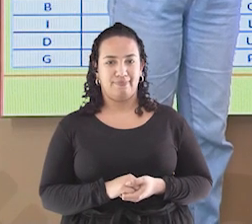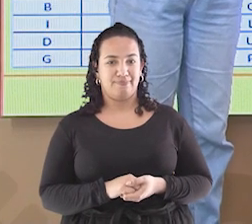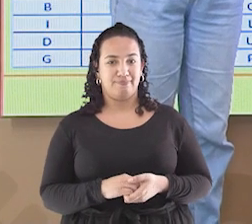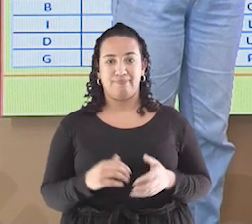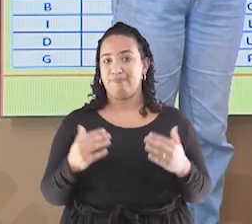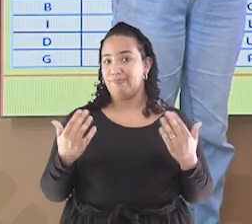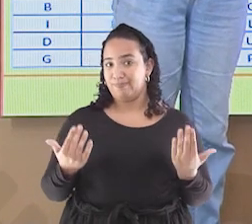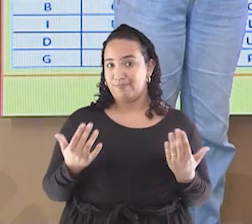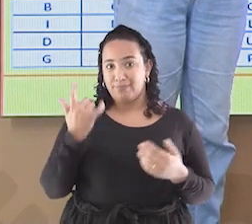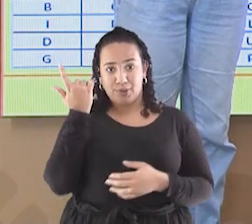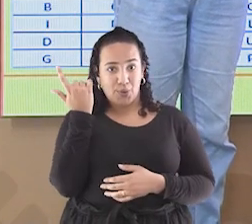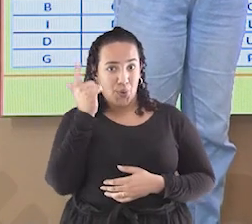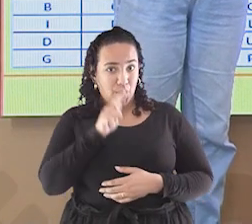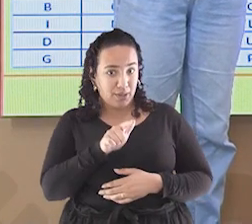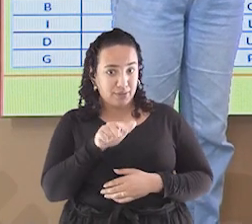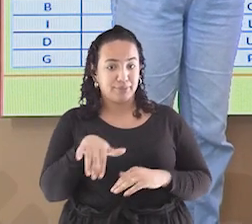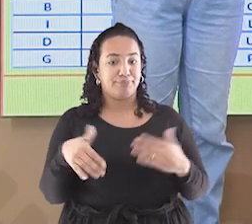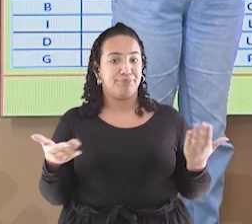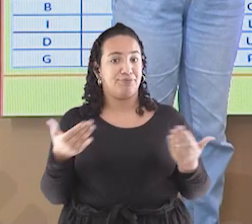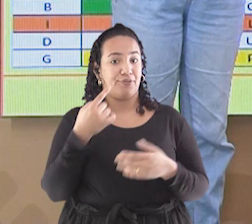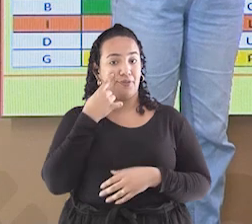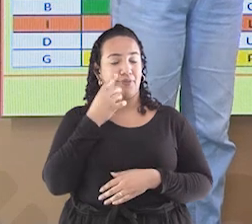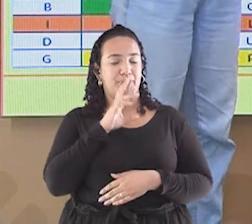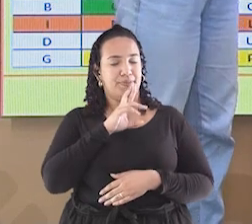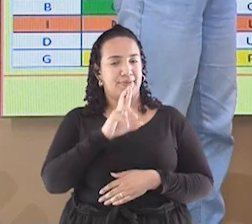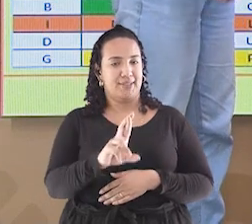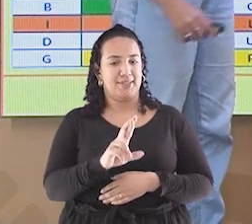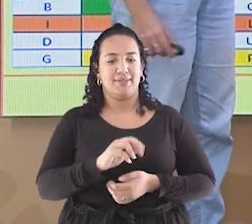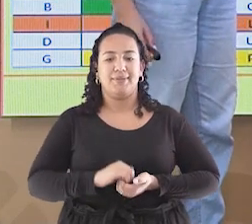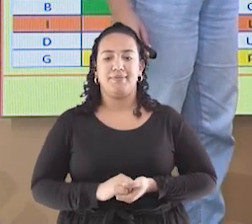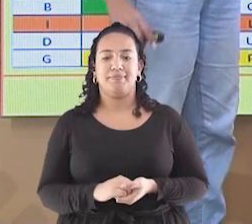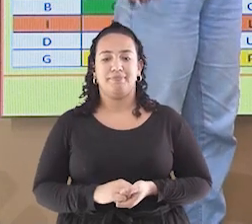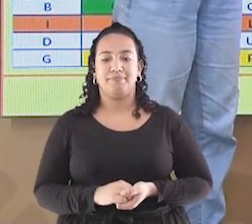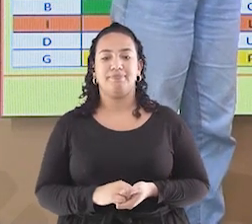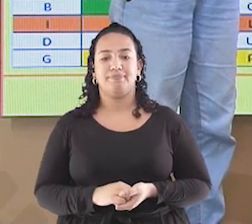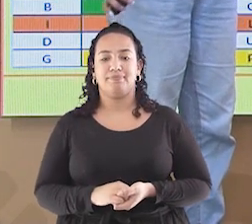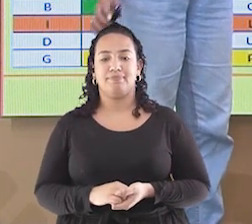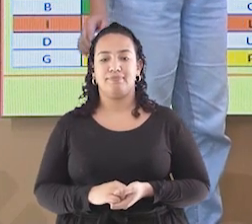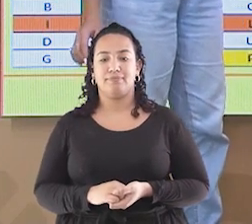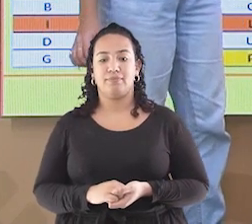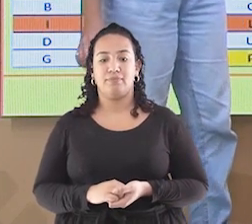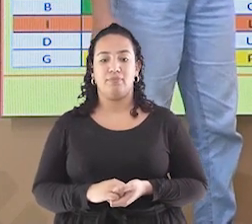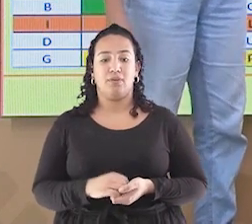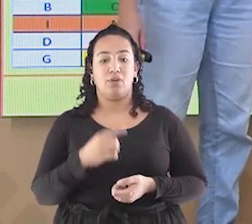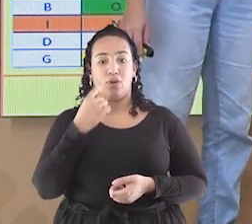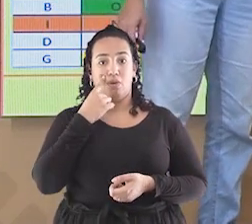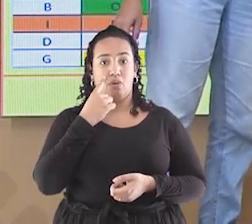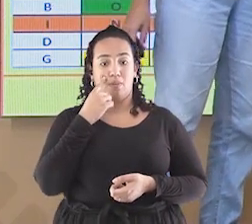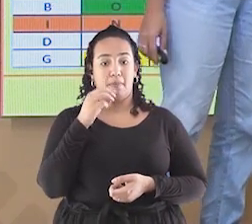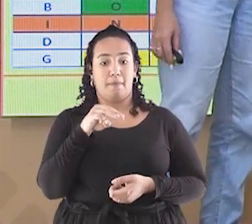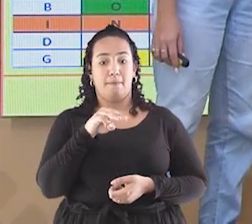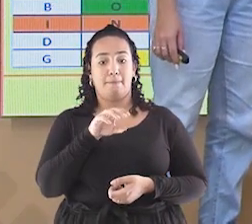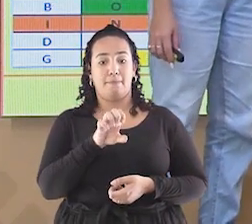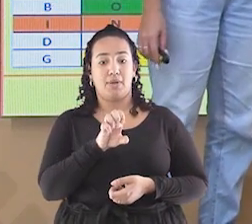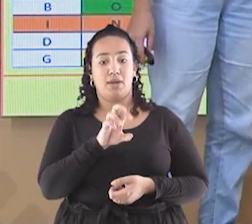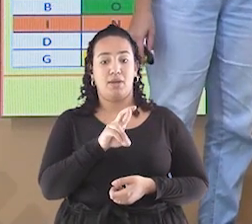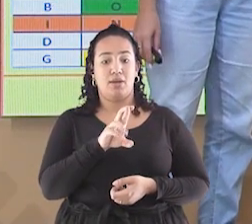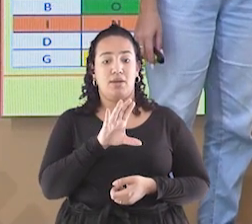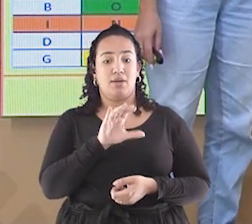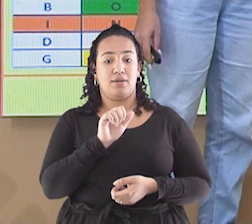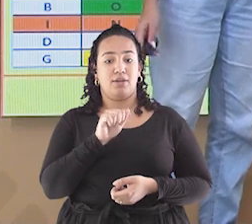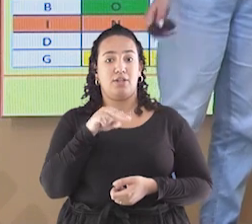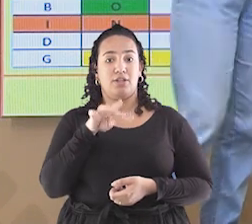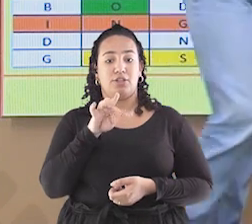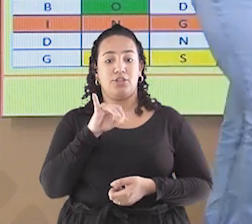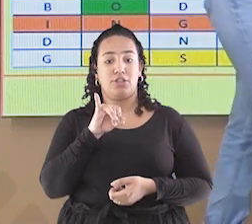E aí, vocês conseguiram? Vamos dar uma olhadinha na nossa resposta. Quem de cara já acertou aqui, ó, mercantilismo e